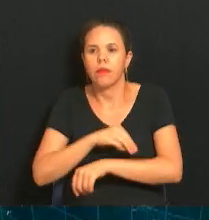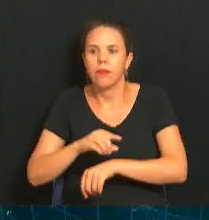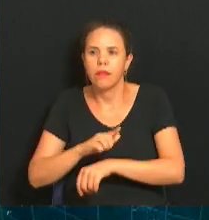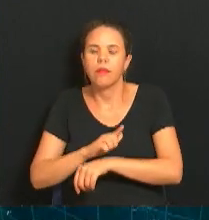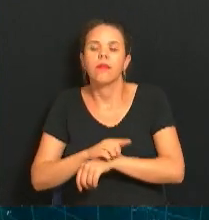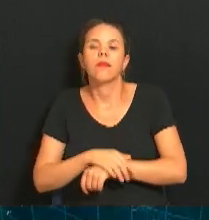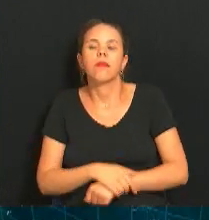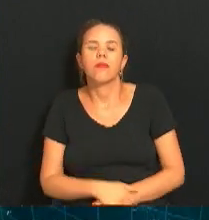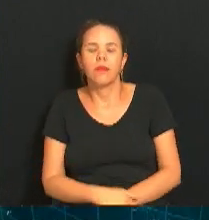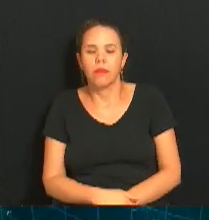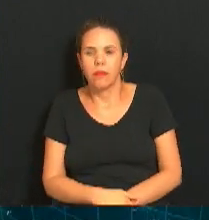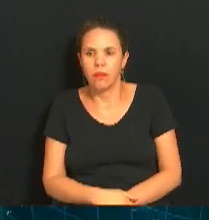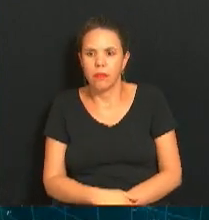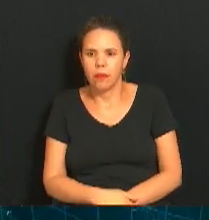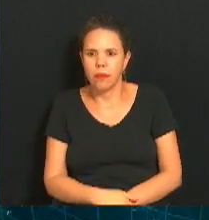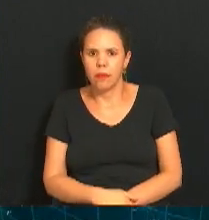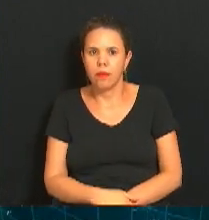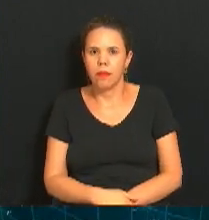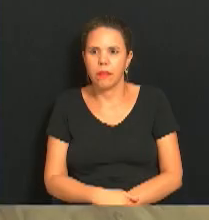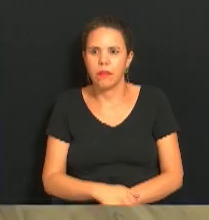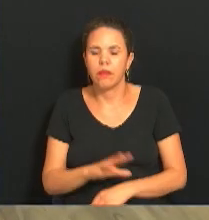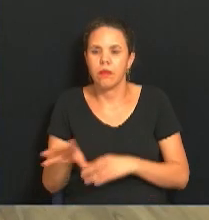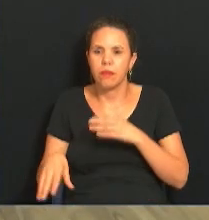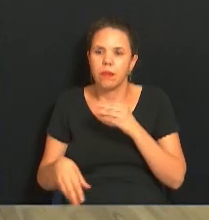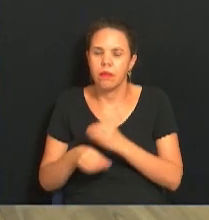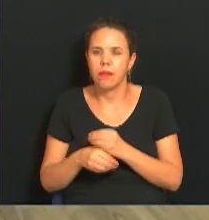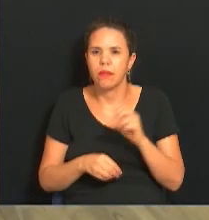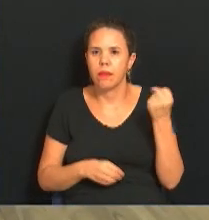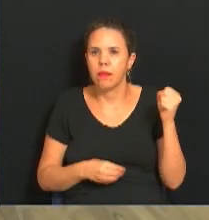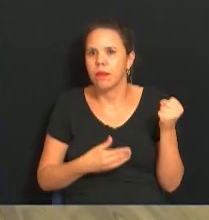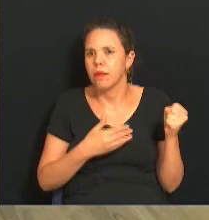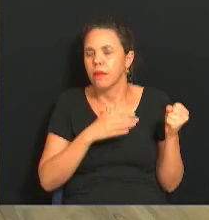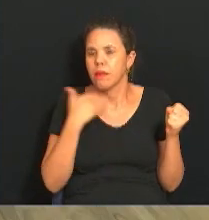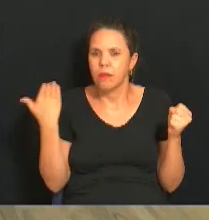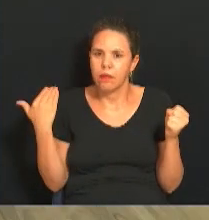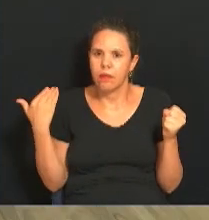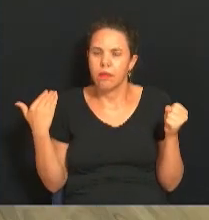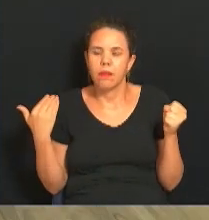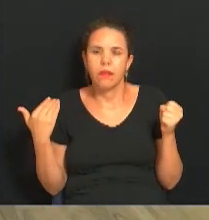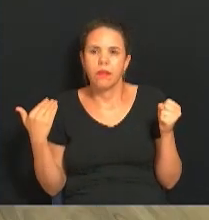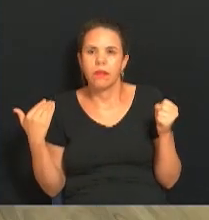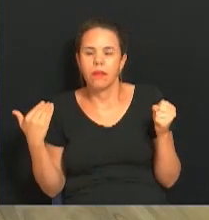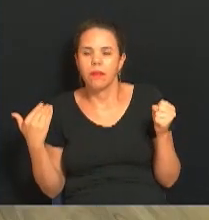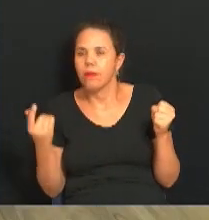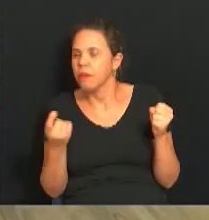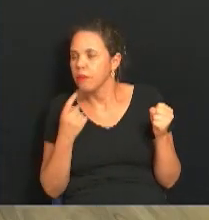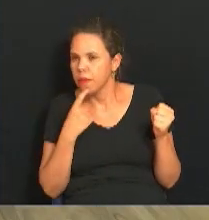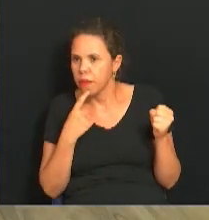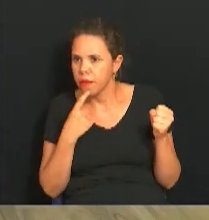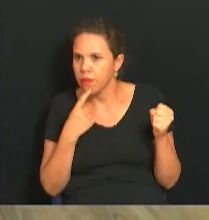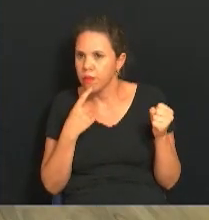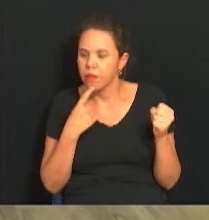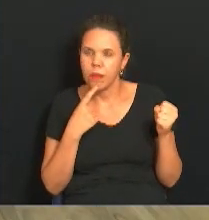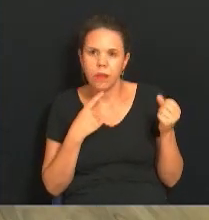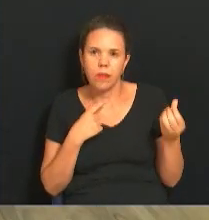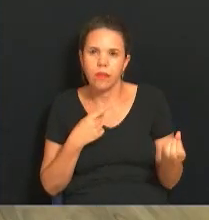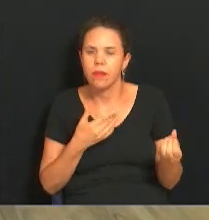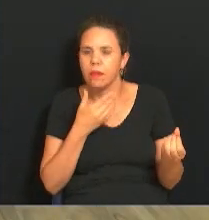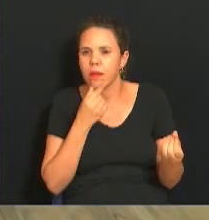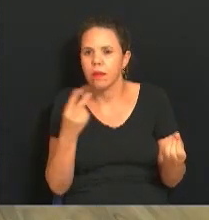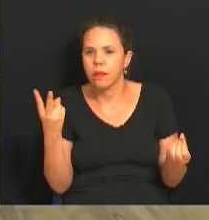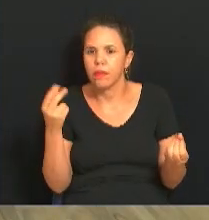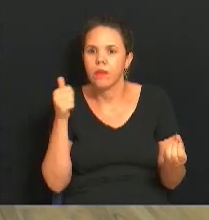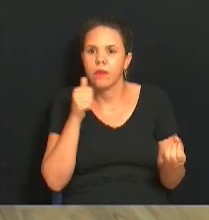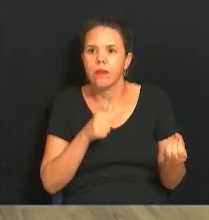De acordo com esta última atualização, 8 óbitos foram registrados na cidade de Campinas, 6 homens e 2